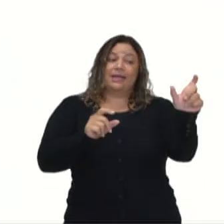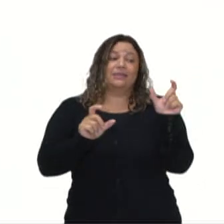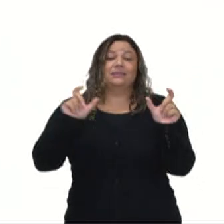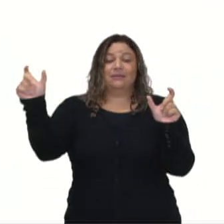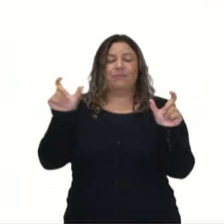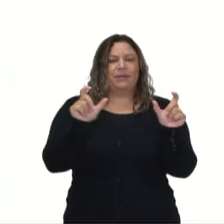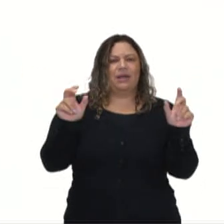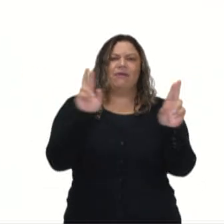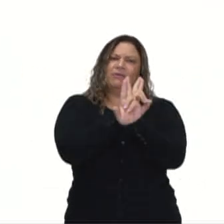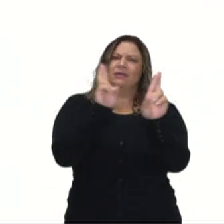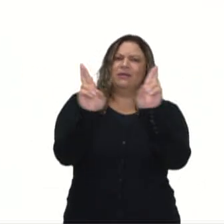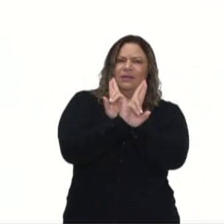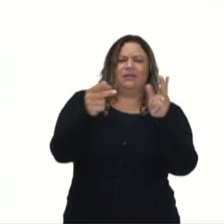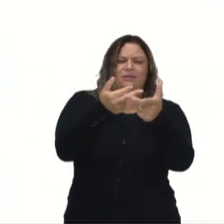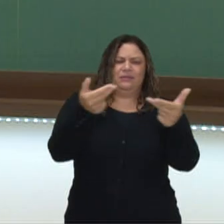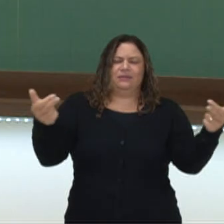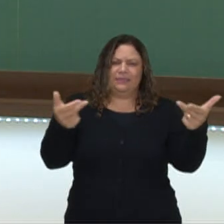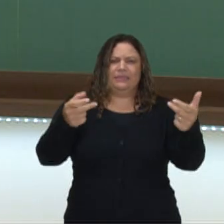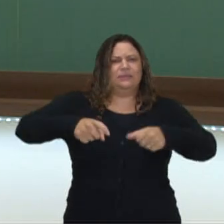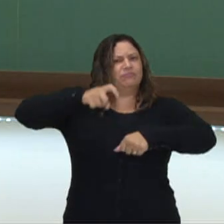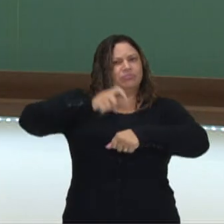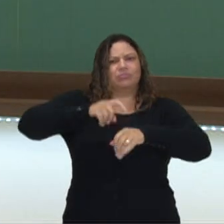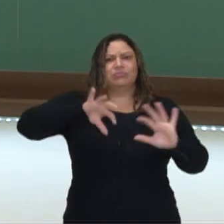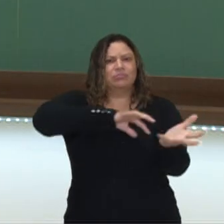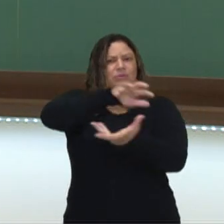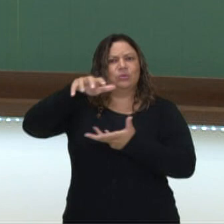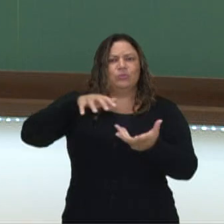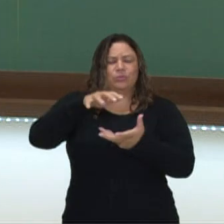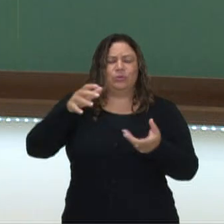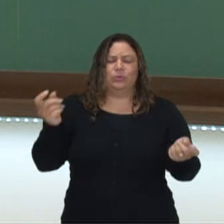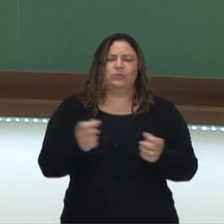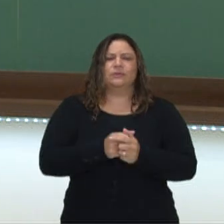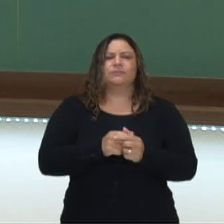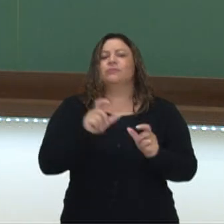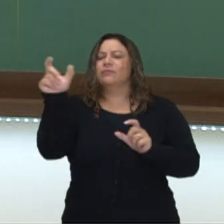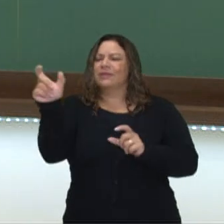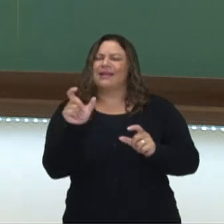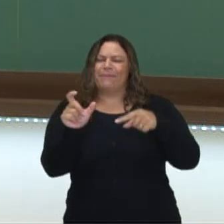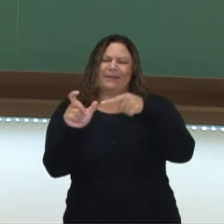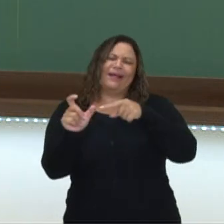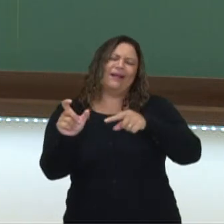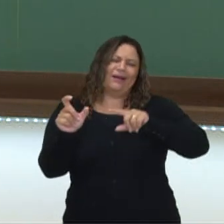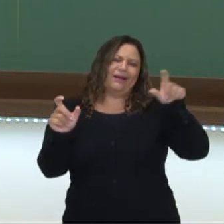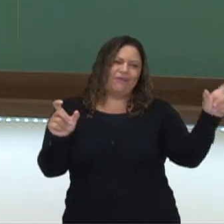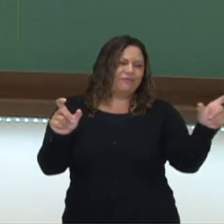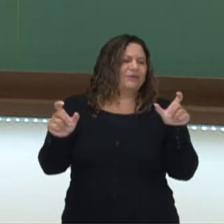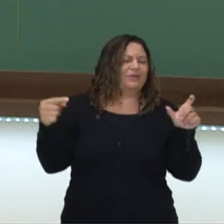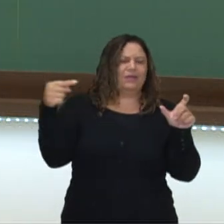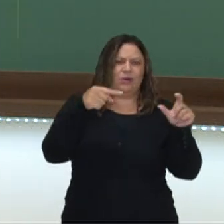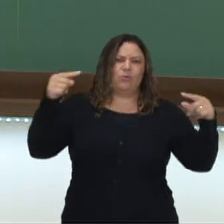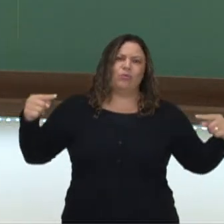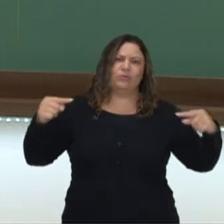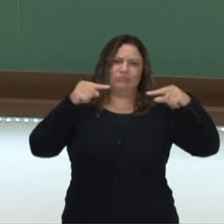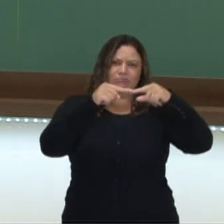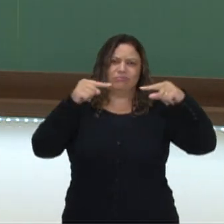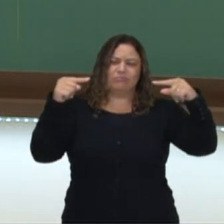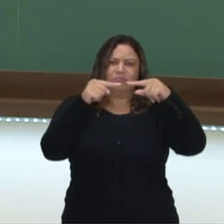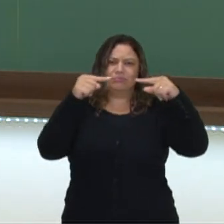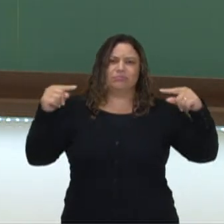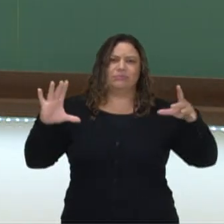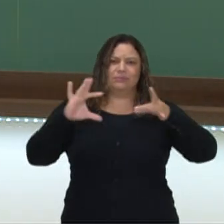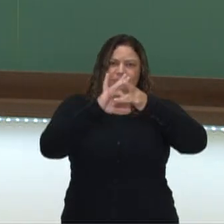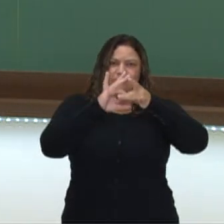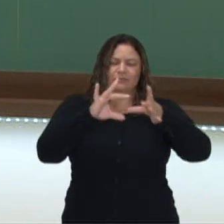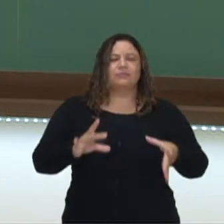relação imediata com as coisas do mundo, uma vez que entre a palavra e a coisa há uma ponte construída arbitrariamente e por